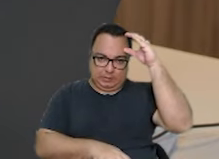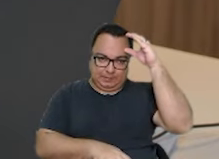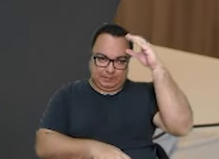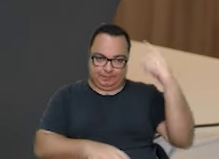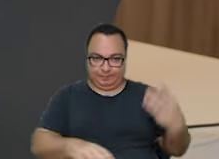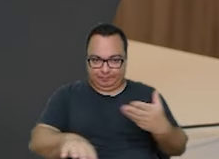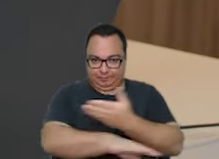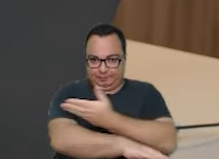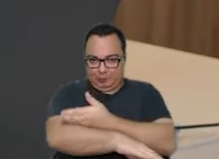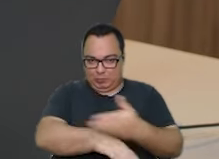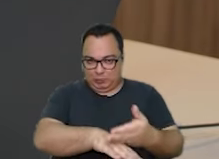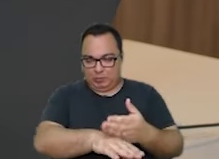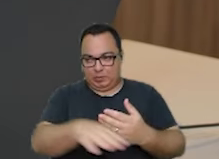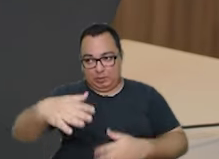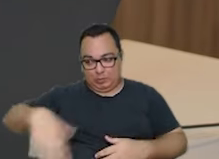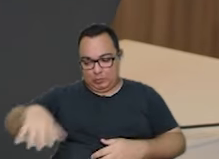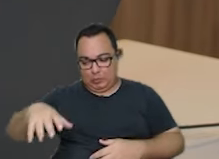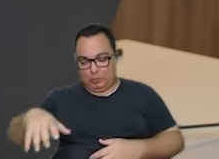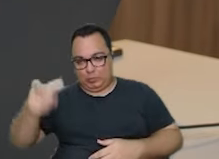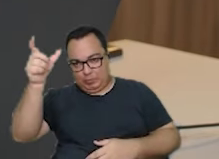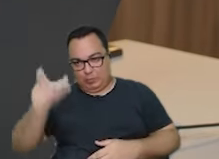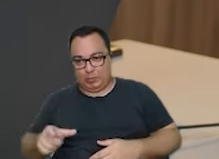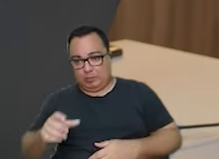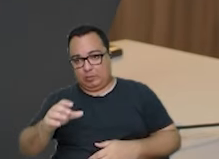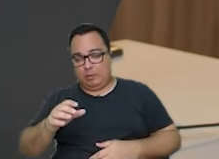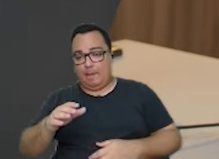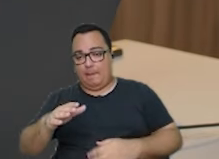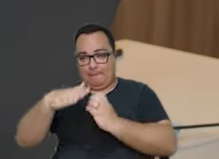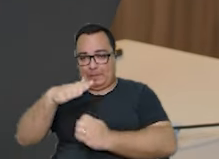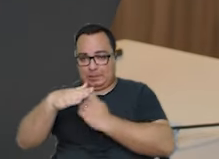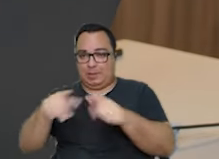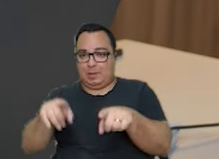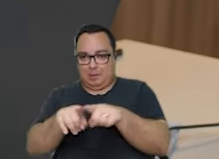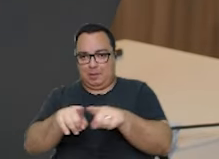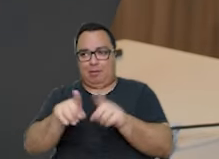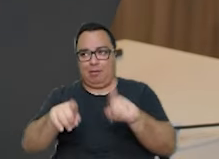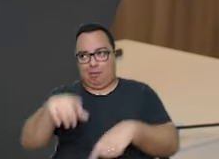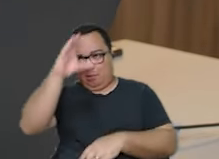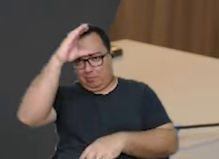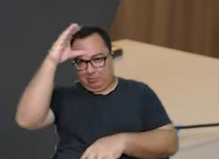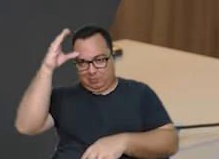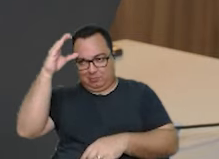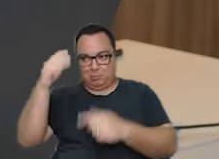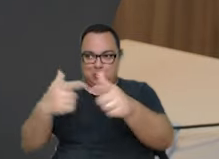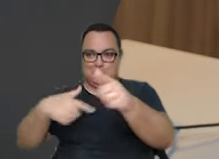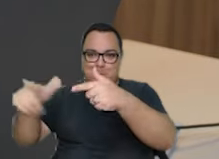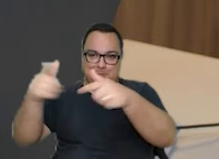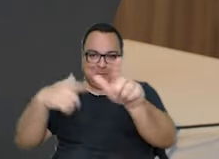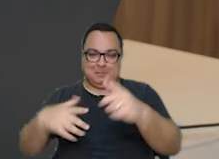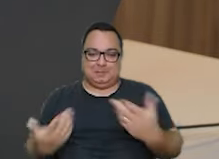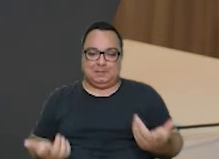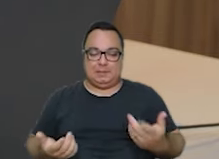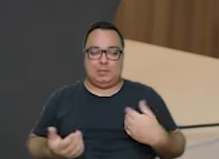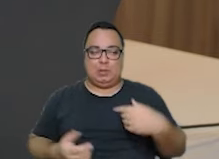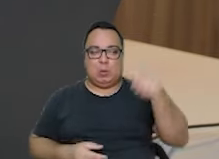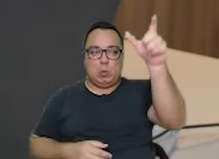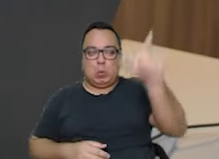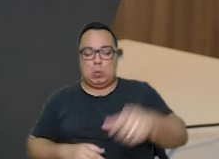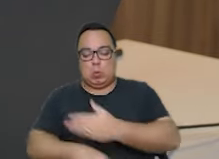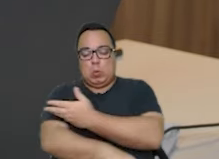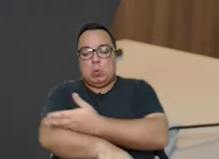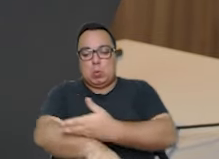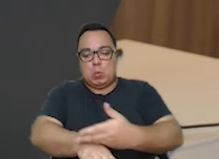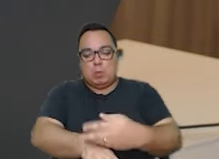entender né ele também é cliente né ele também é consumidor então o comportamento dele